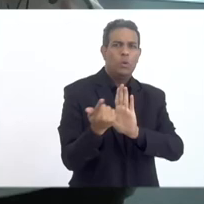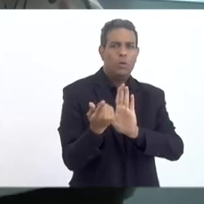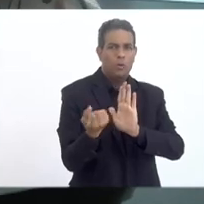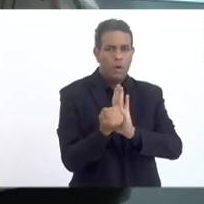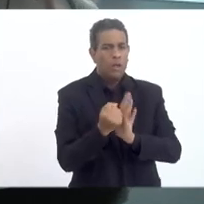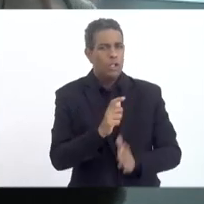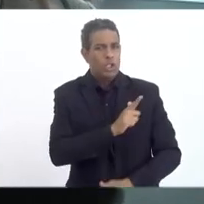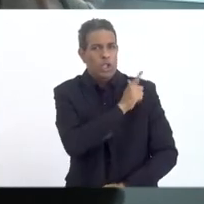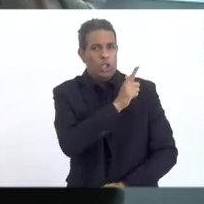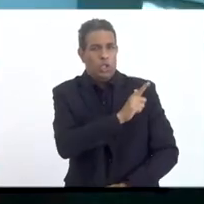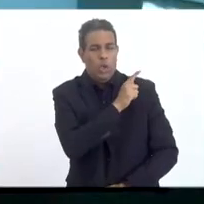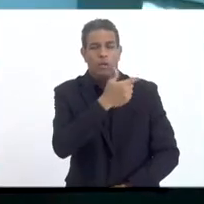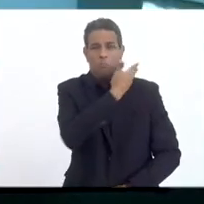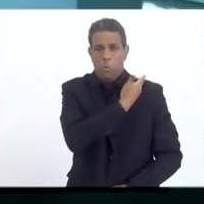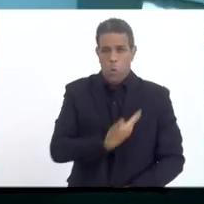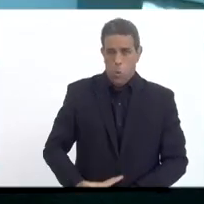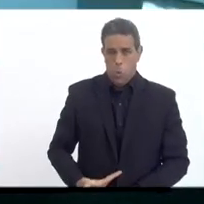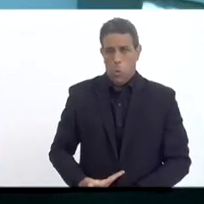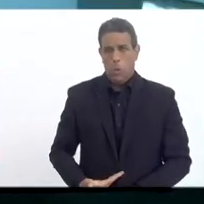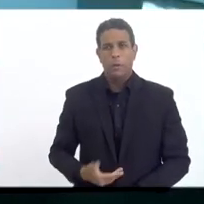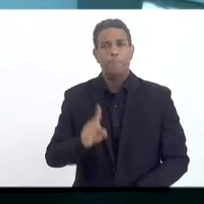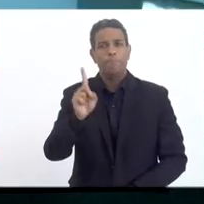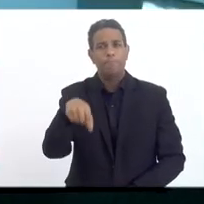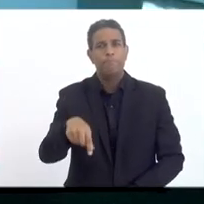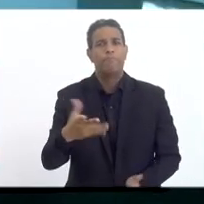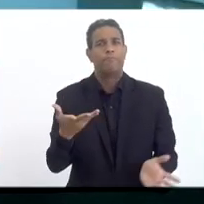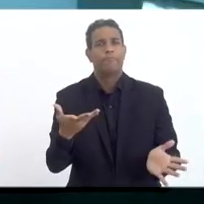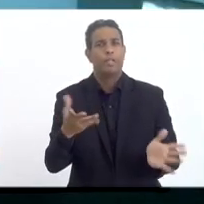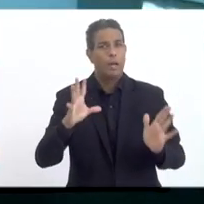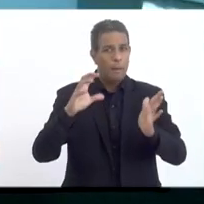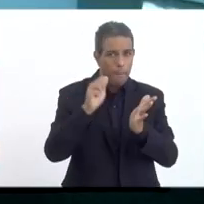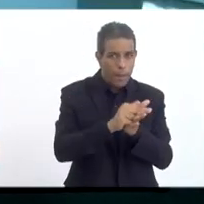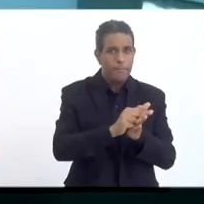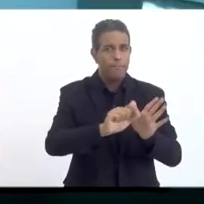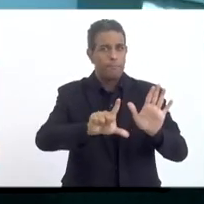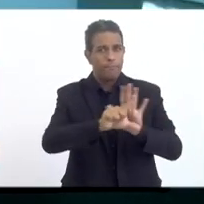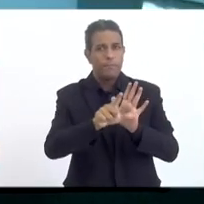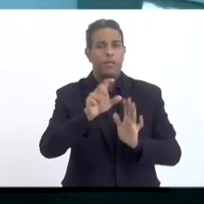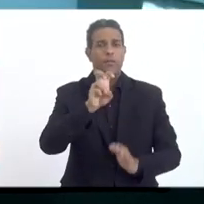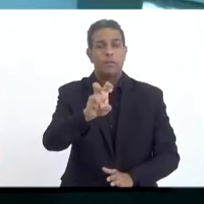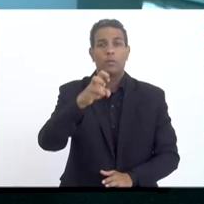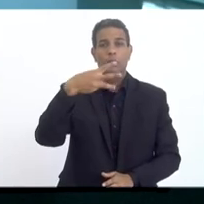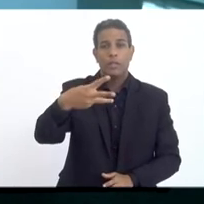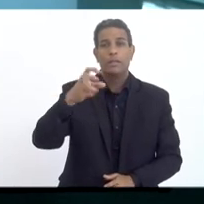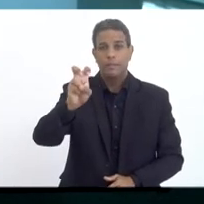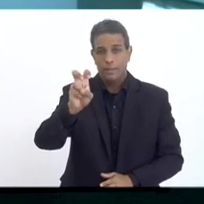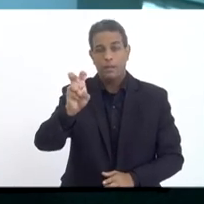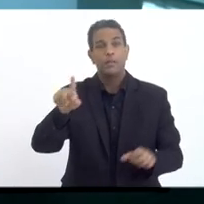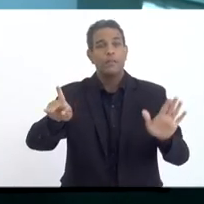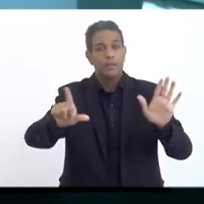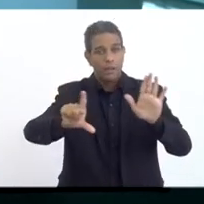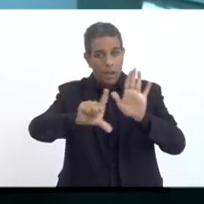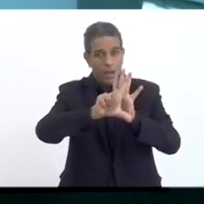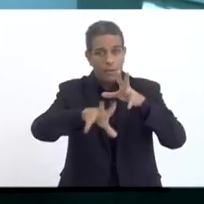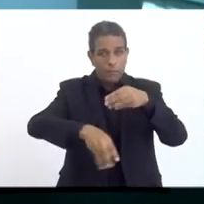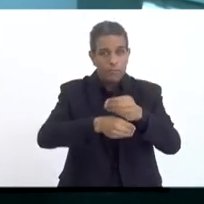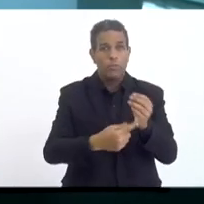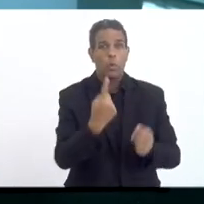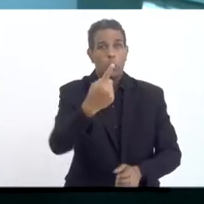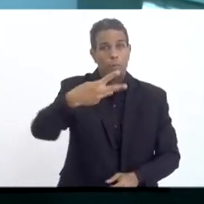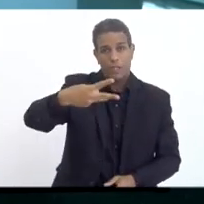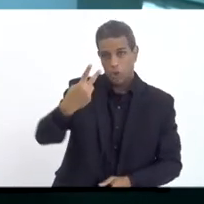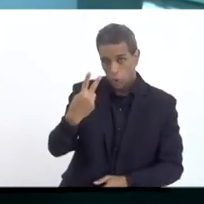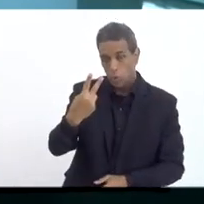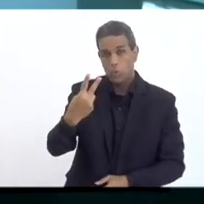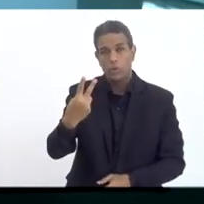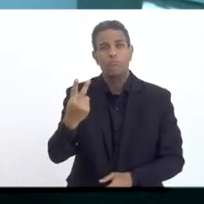públicos. São as carreiras regulamentadas pelas leis 5355 e a lei complementar 132,